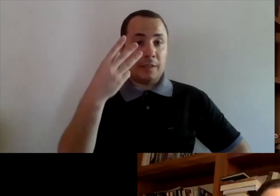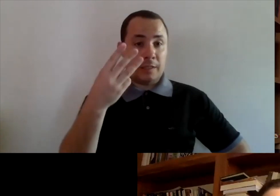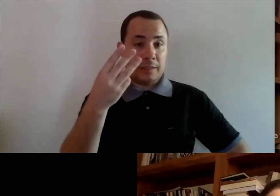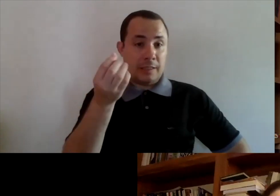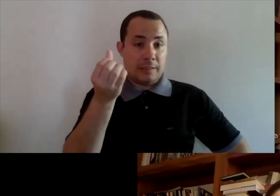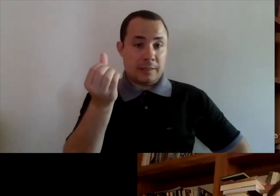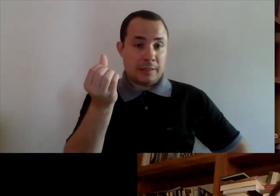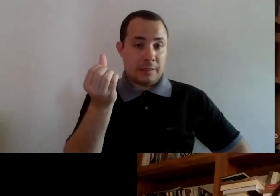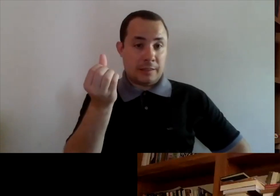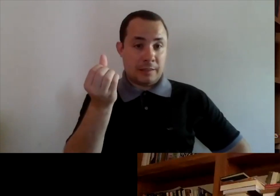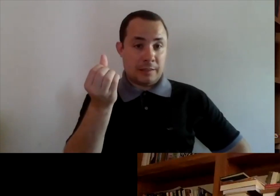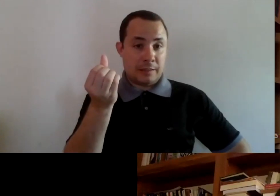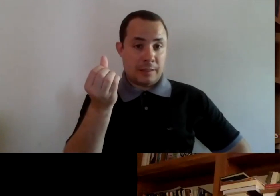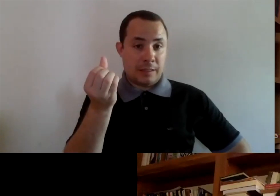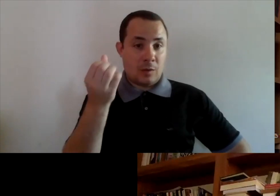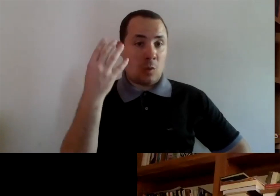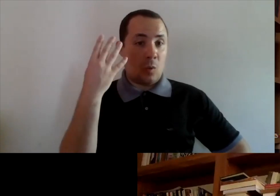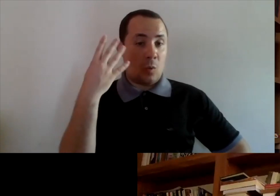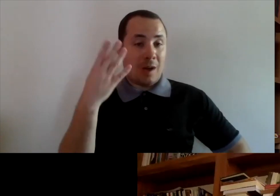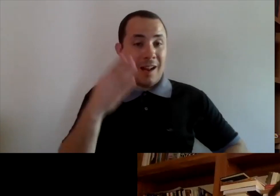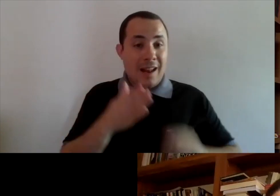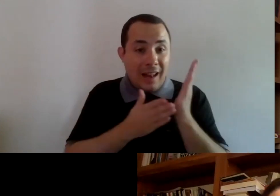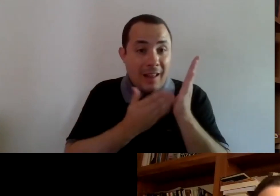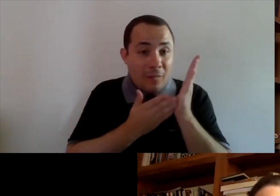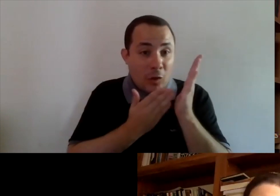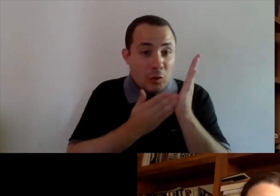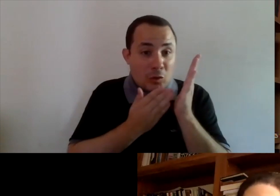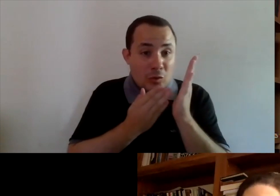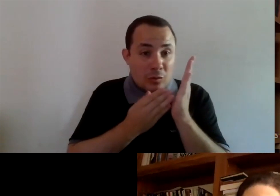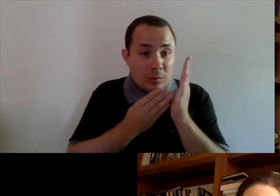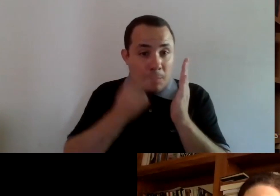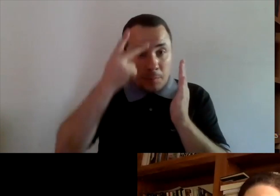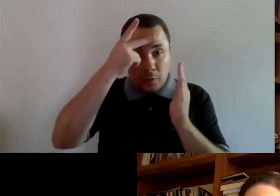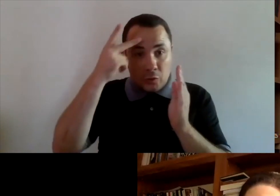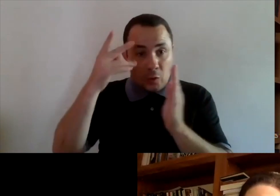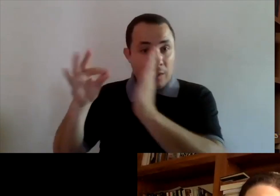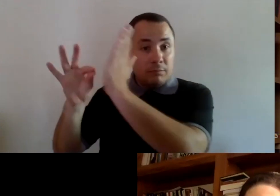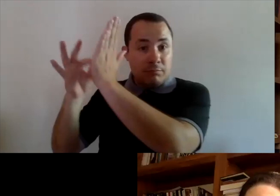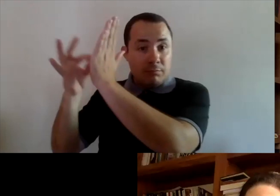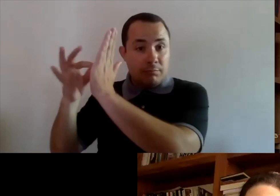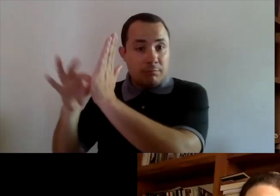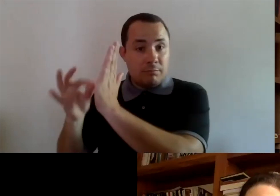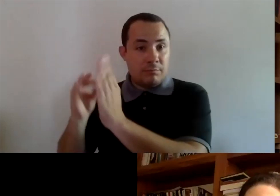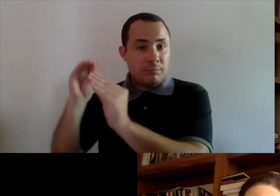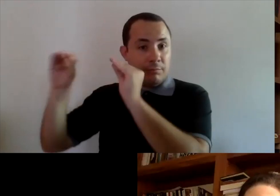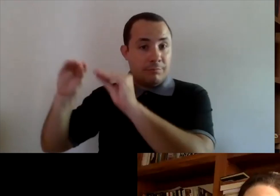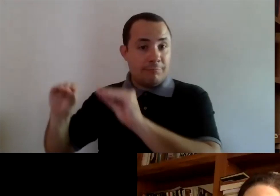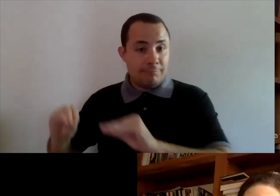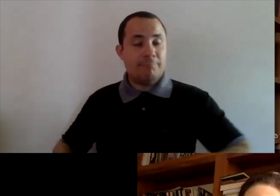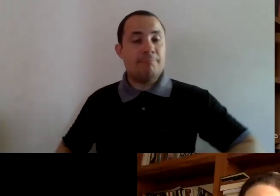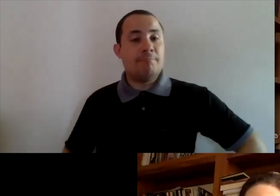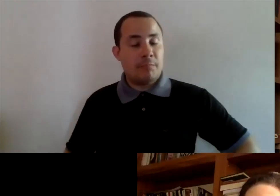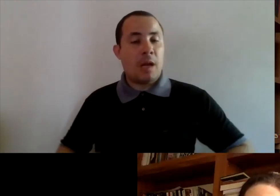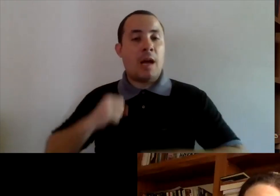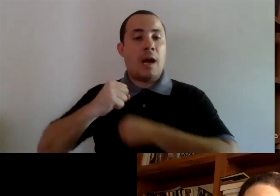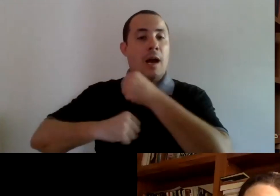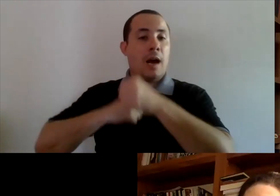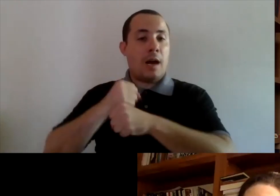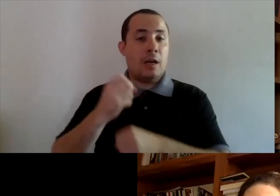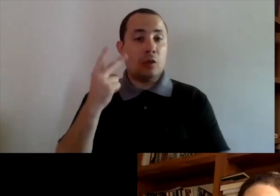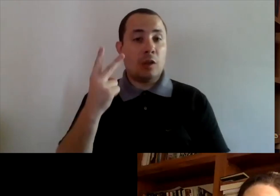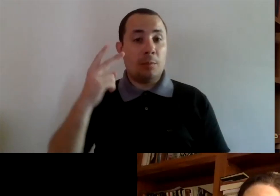comparar. 1.364 livros inscritos, né? Em 2019, esse número foi